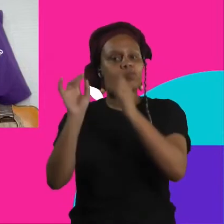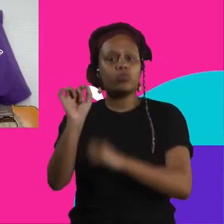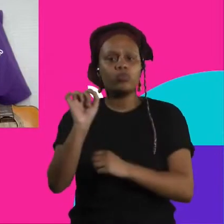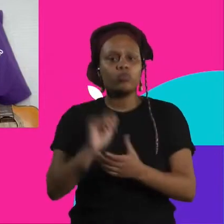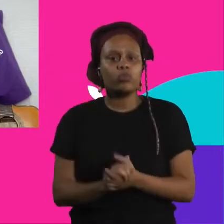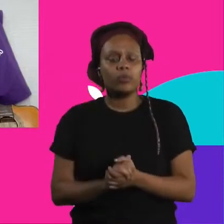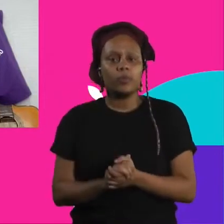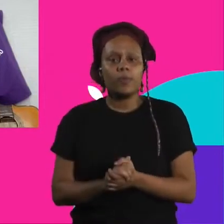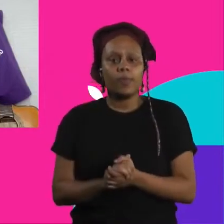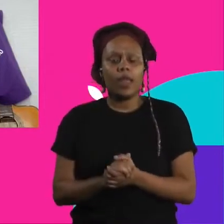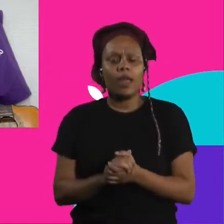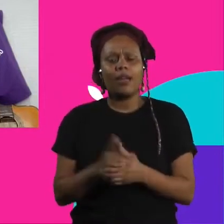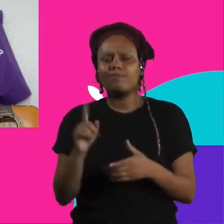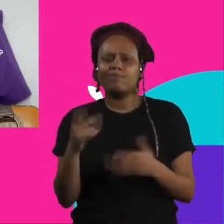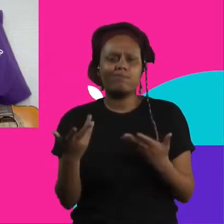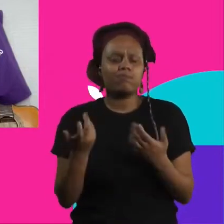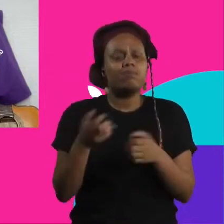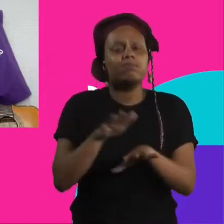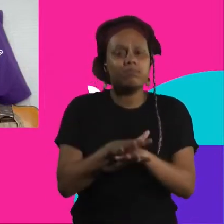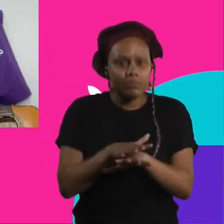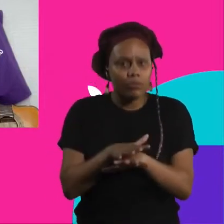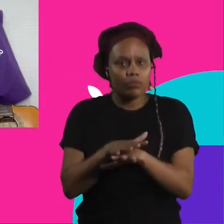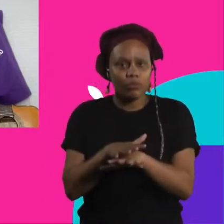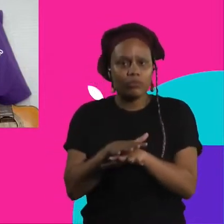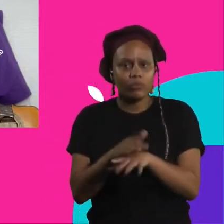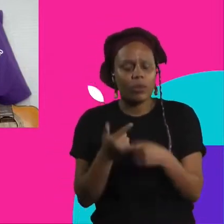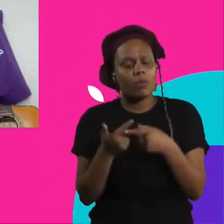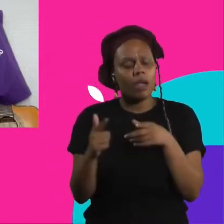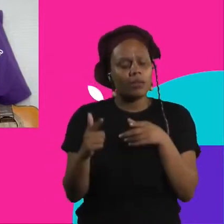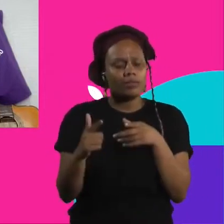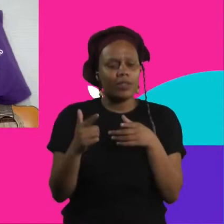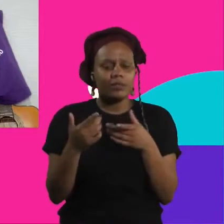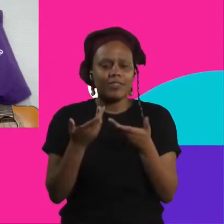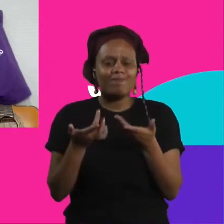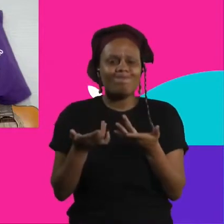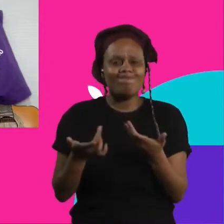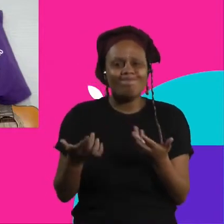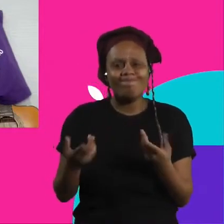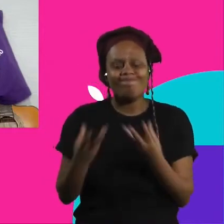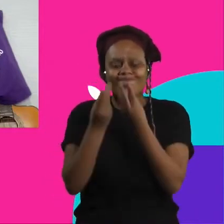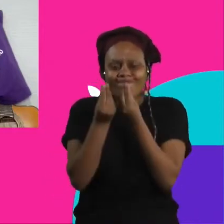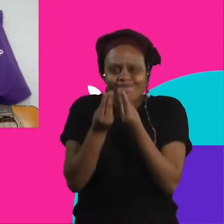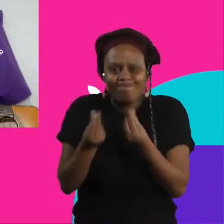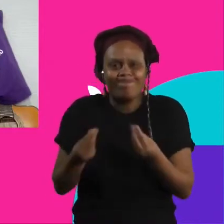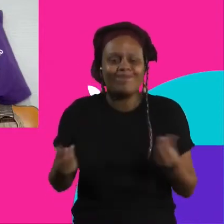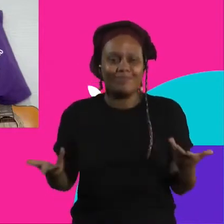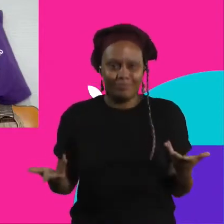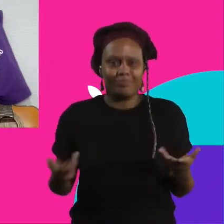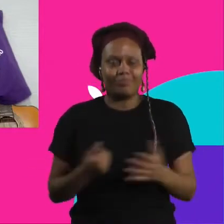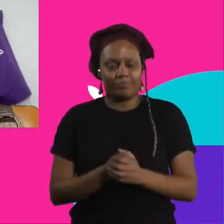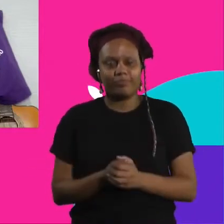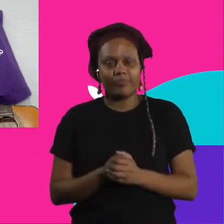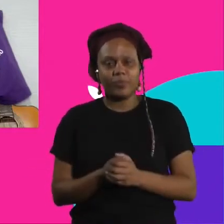um para essa inclusão, né? Mas no meio do caminho as coisas vão se degringolando, né? E quando a gente